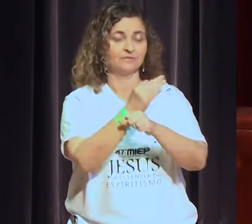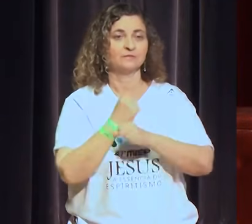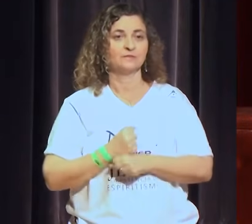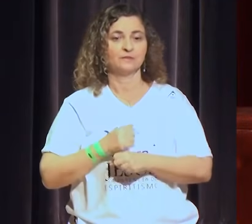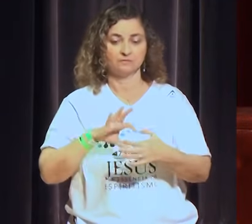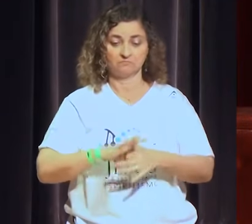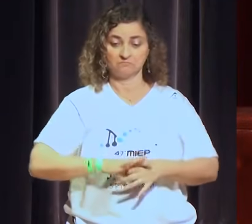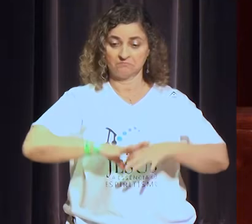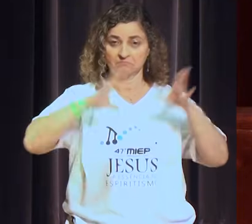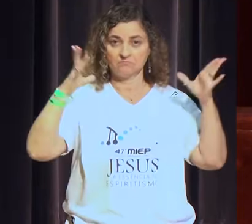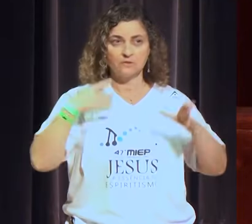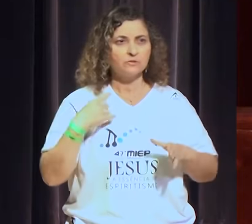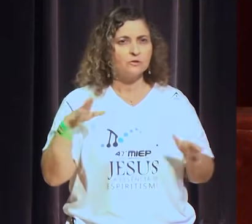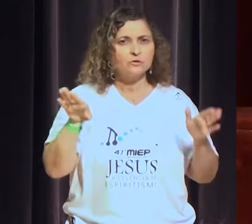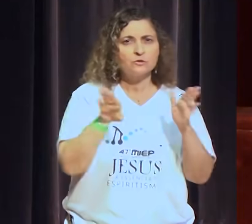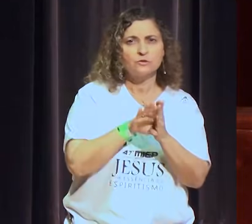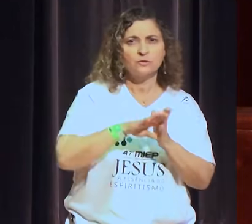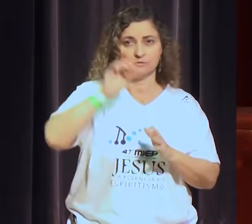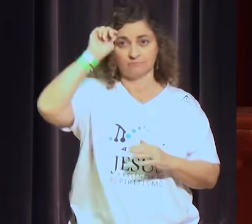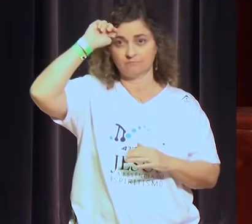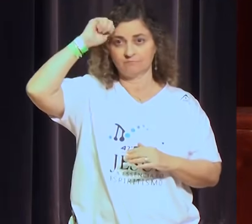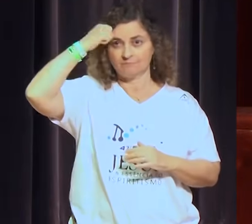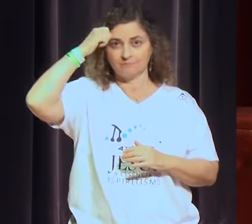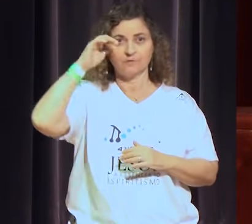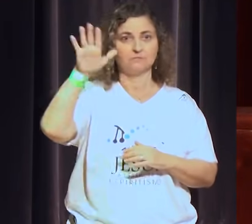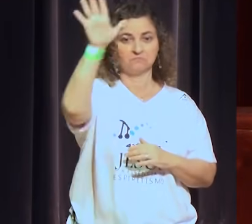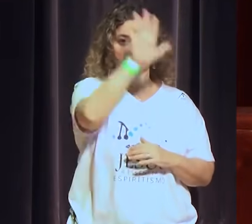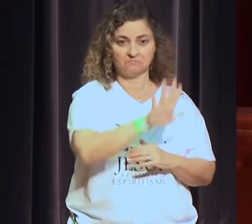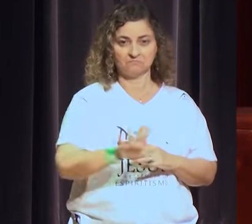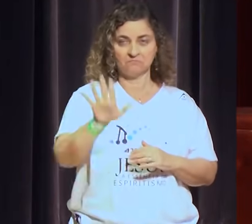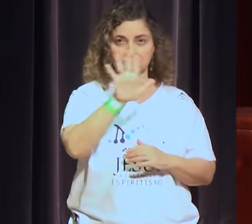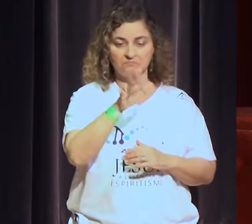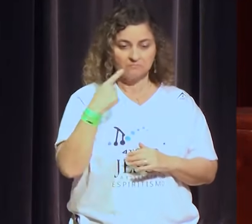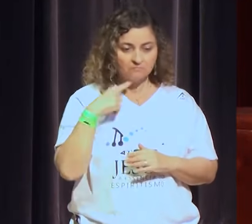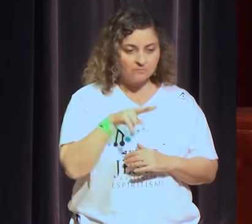as religiões de matriz africana.